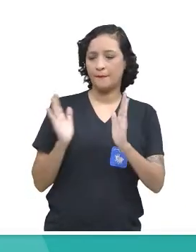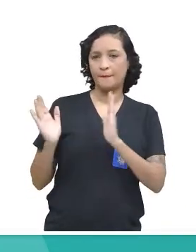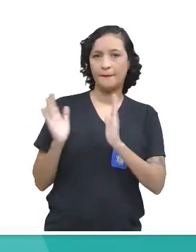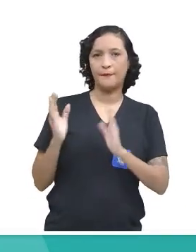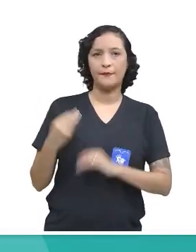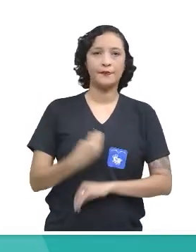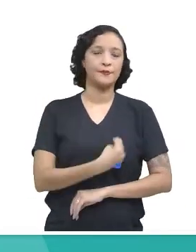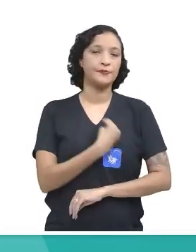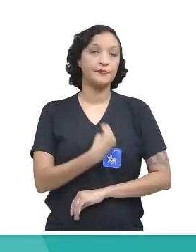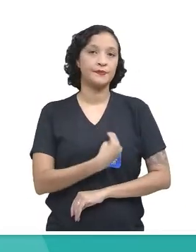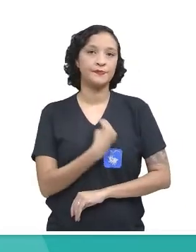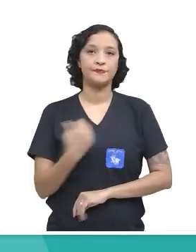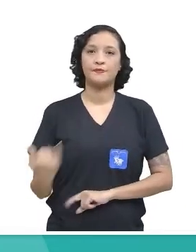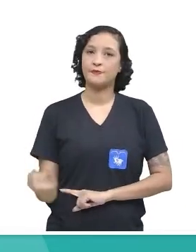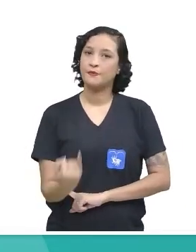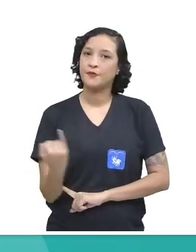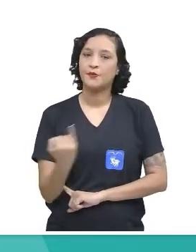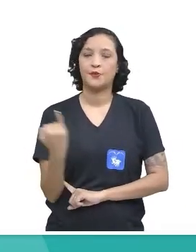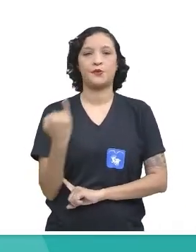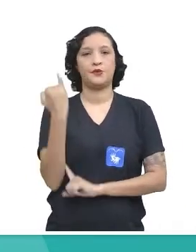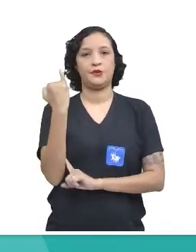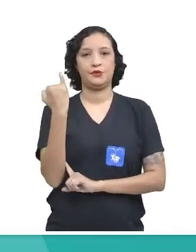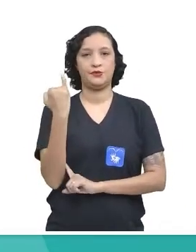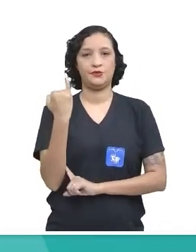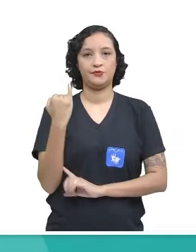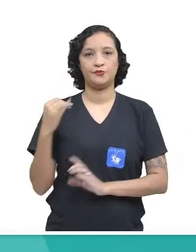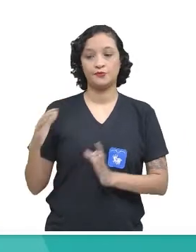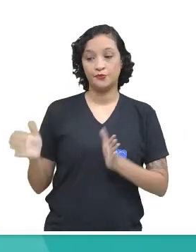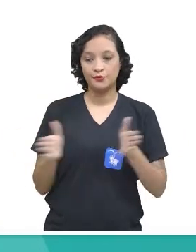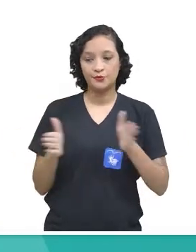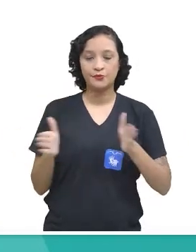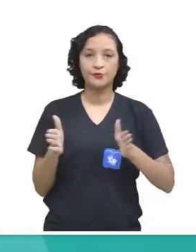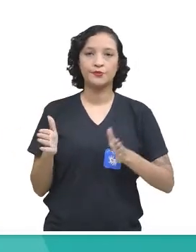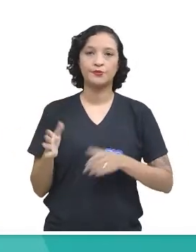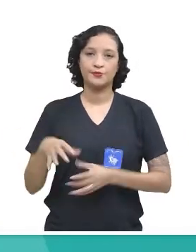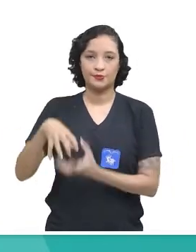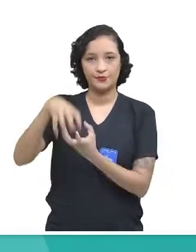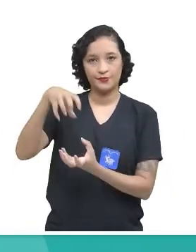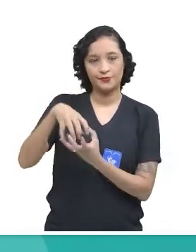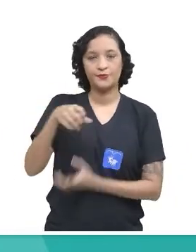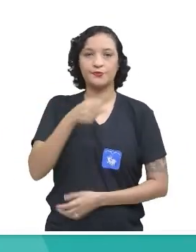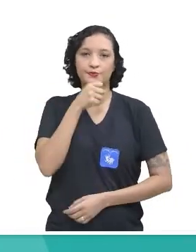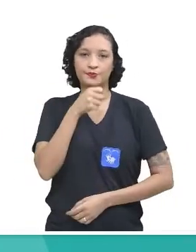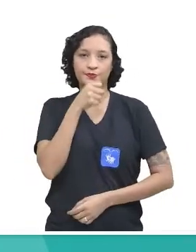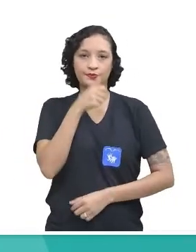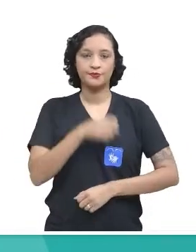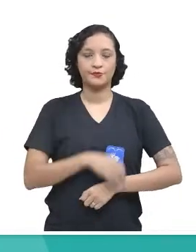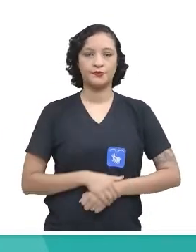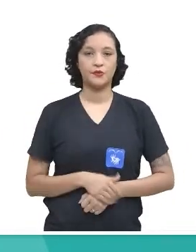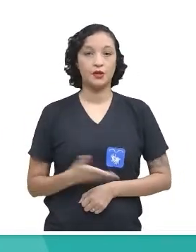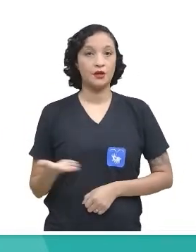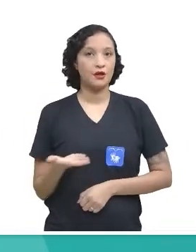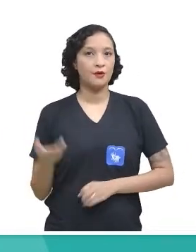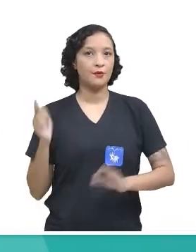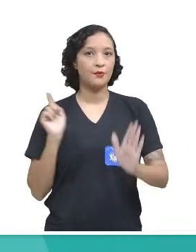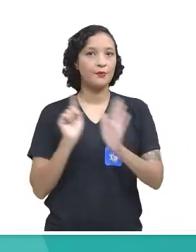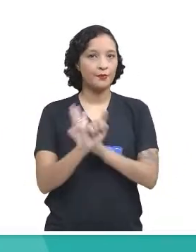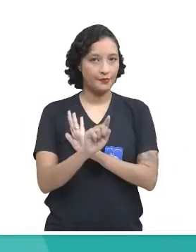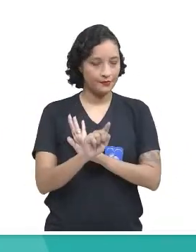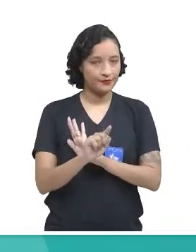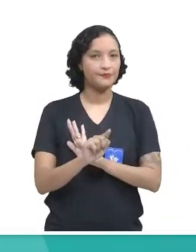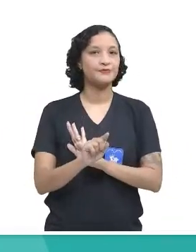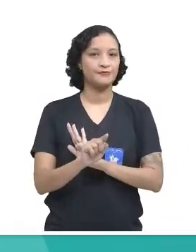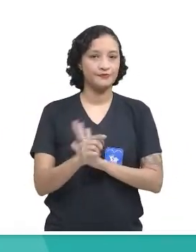tão importante que nós a conheçamos, que é o envelhecimento. Ok? E agora nós vamos para o desafio do dia da